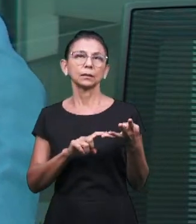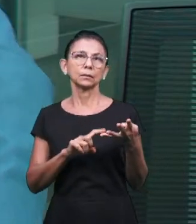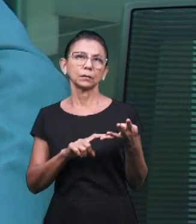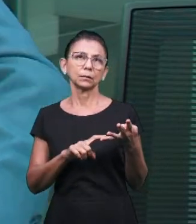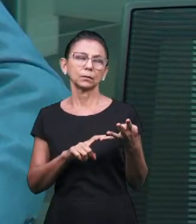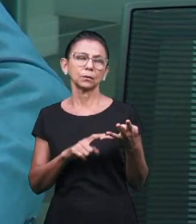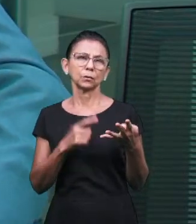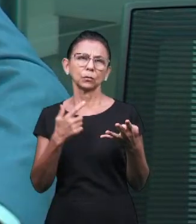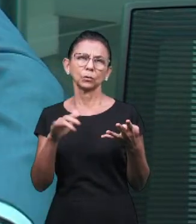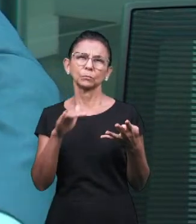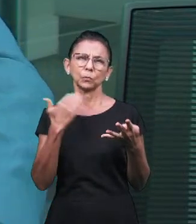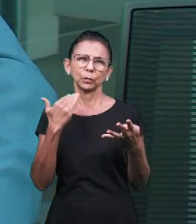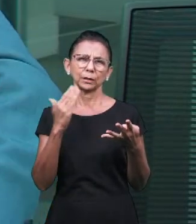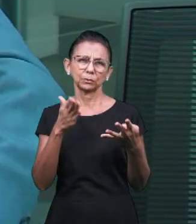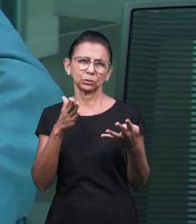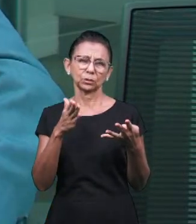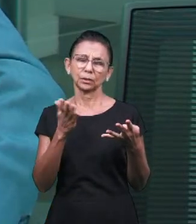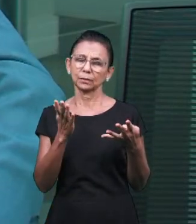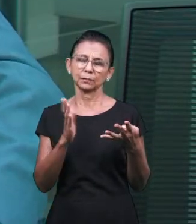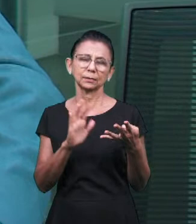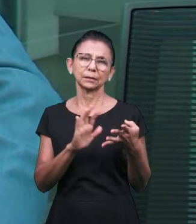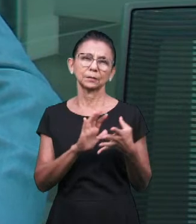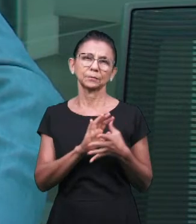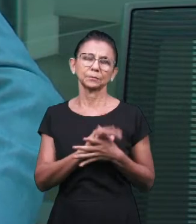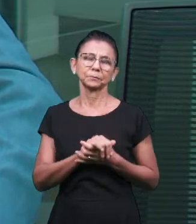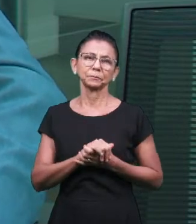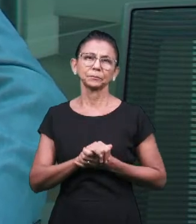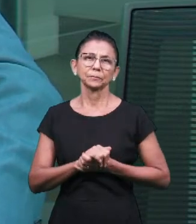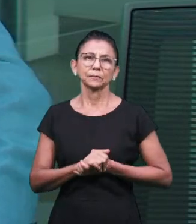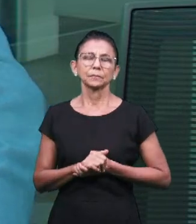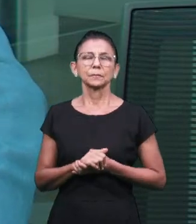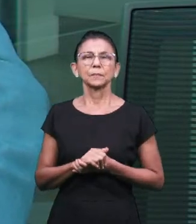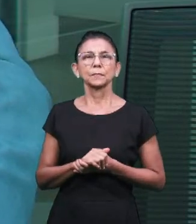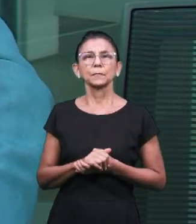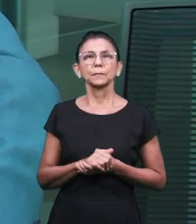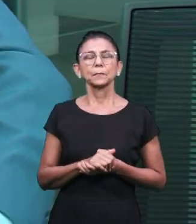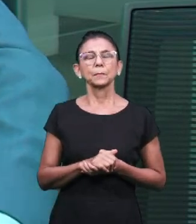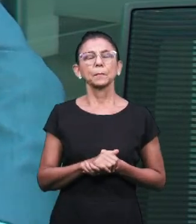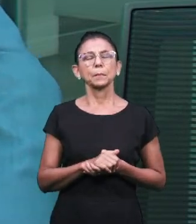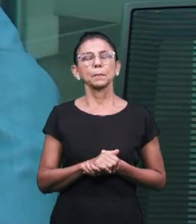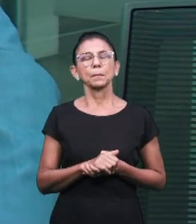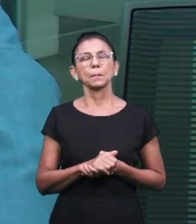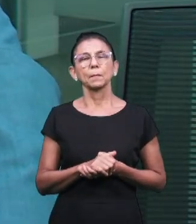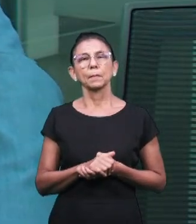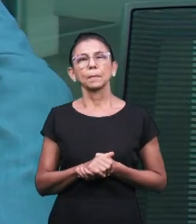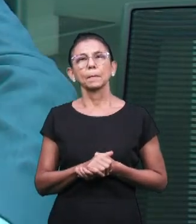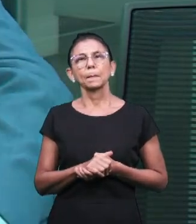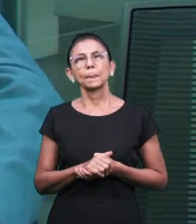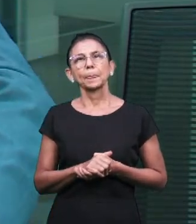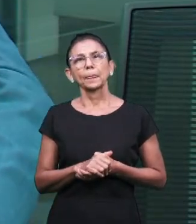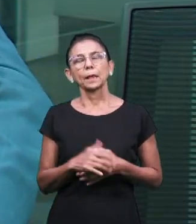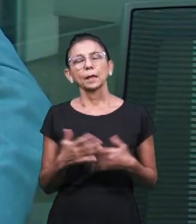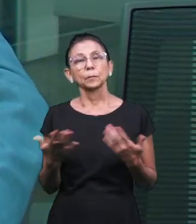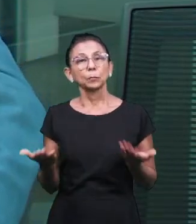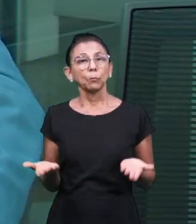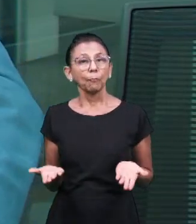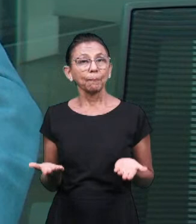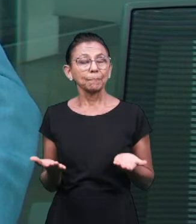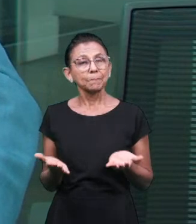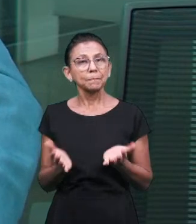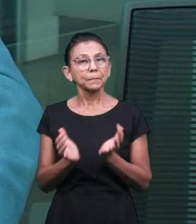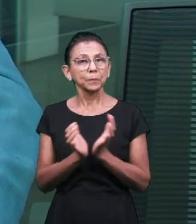umas que já passaram, né? A Neném, por exemplo, que era extraordinária. Então, era um grupo